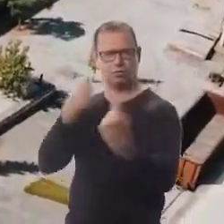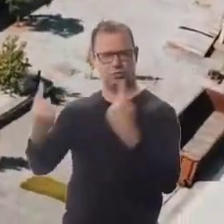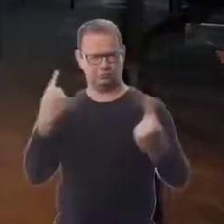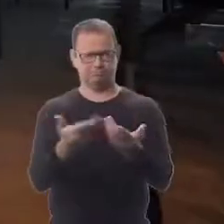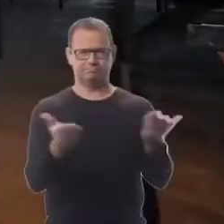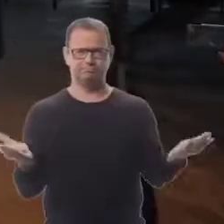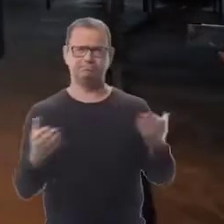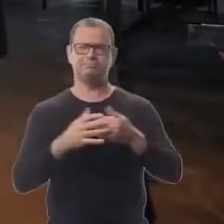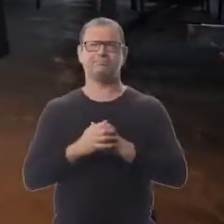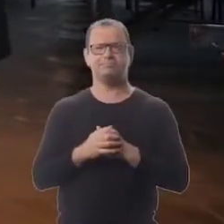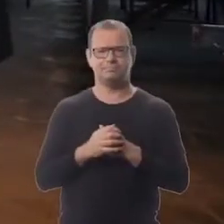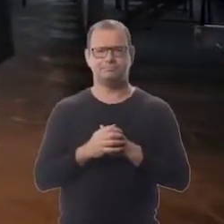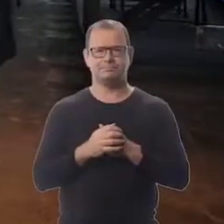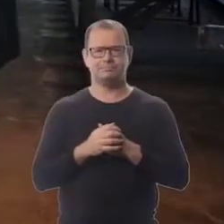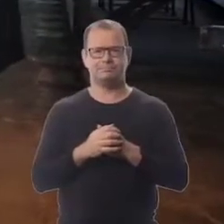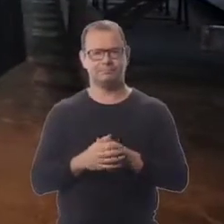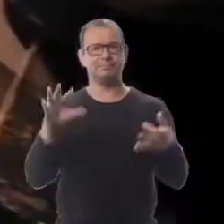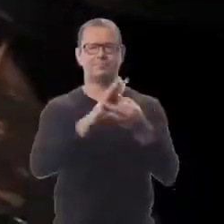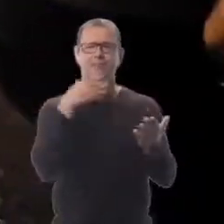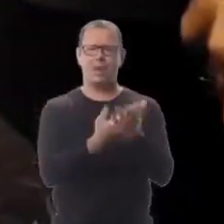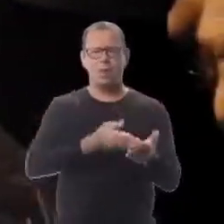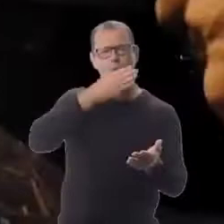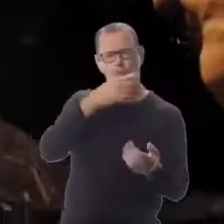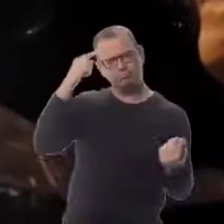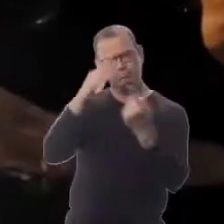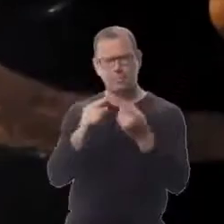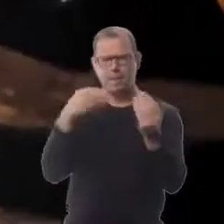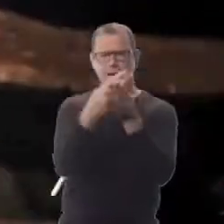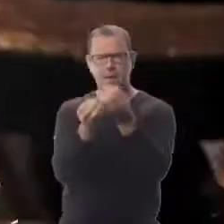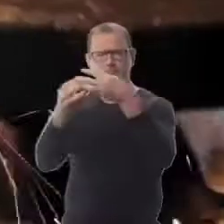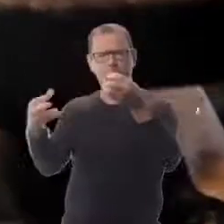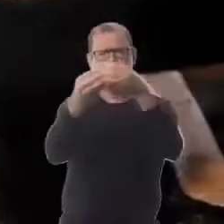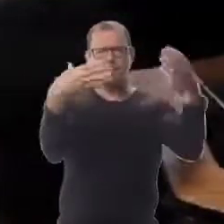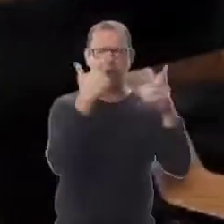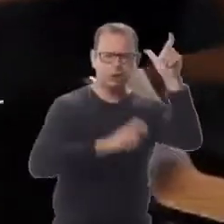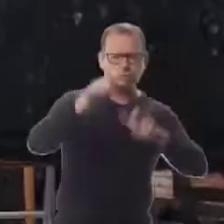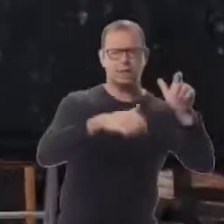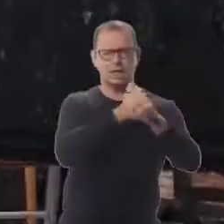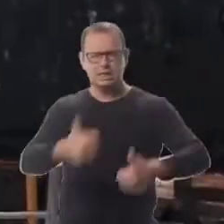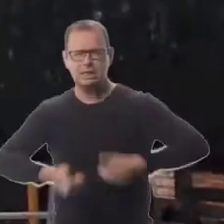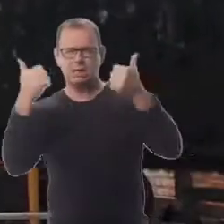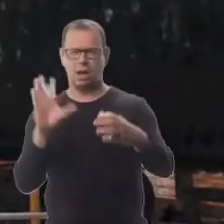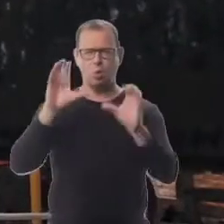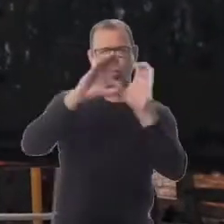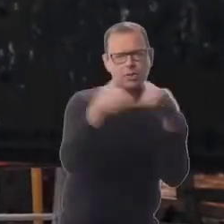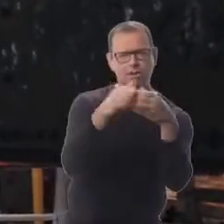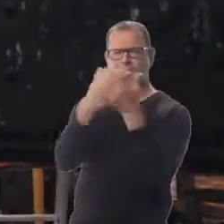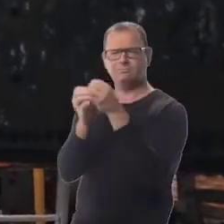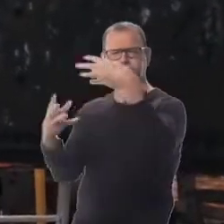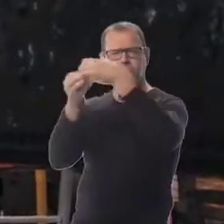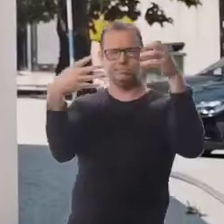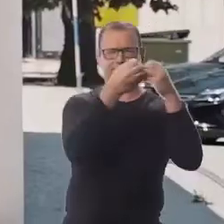dos grupos e dos indivíduos. O caminho de ferro desbravou novos territórios, criou cidades, ligou